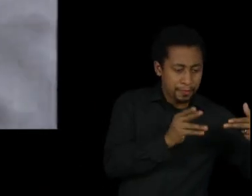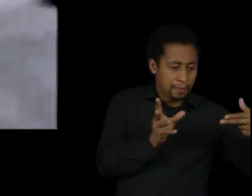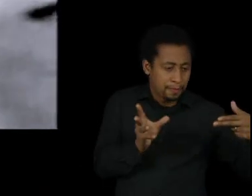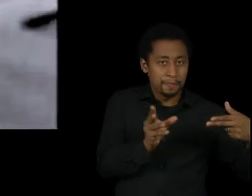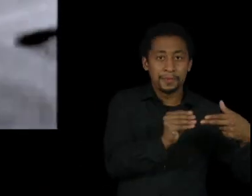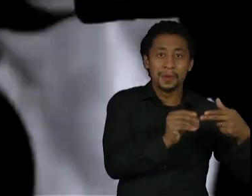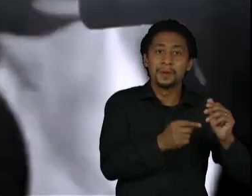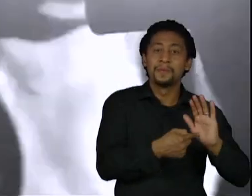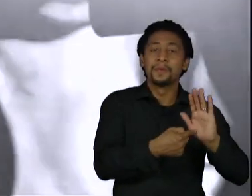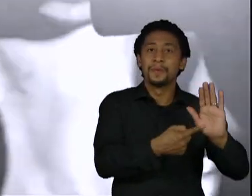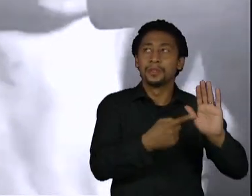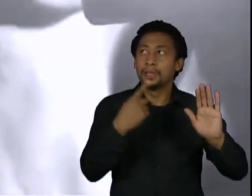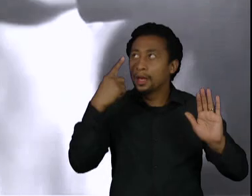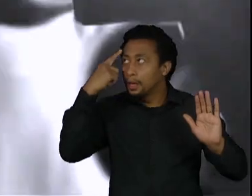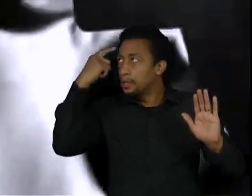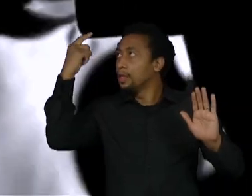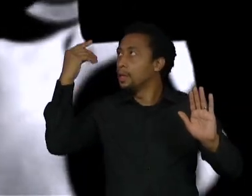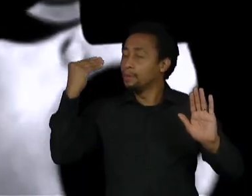Materializo uma ideia.